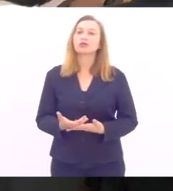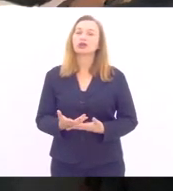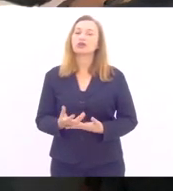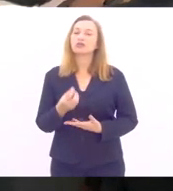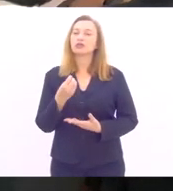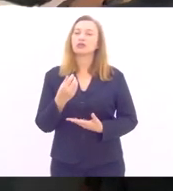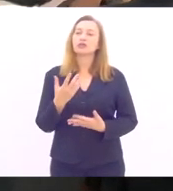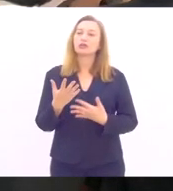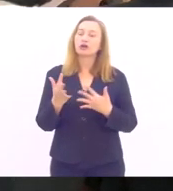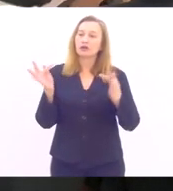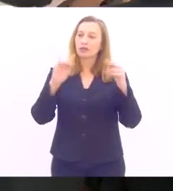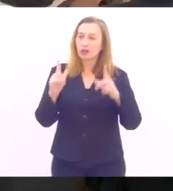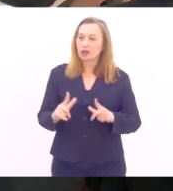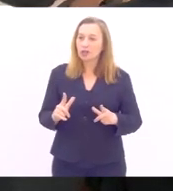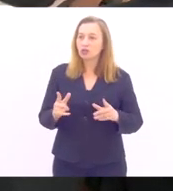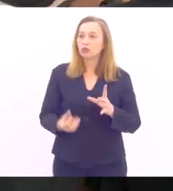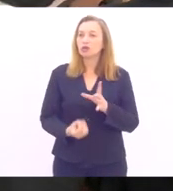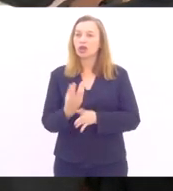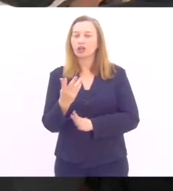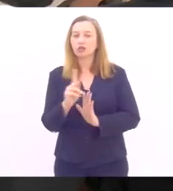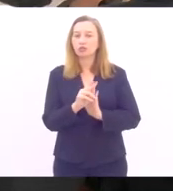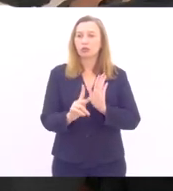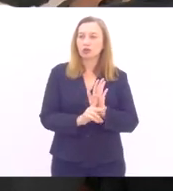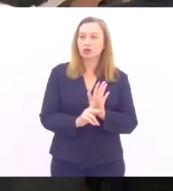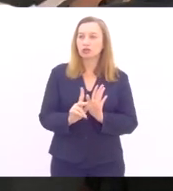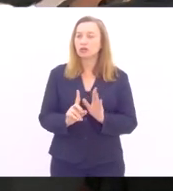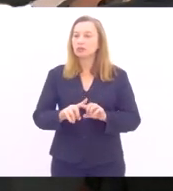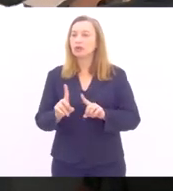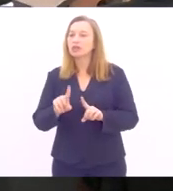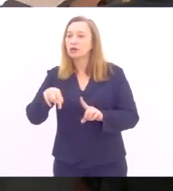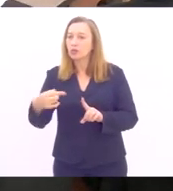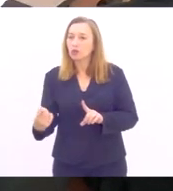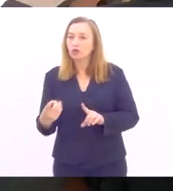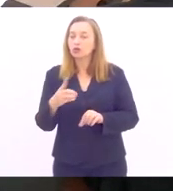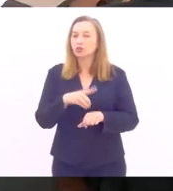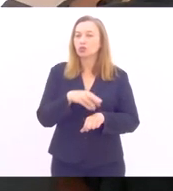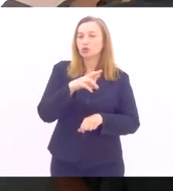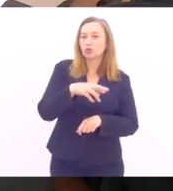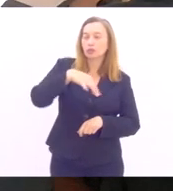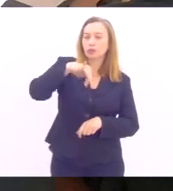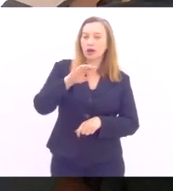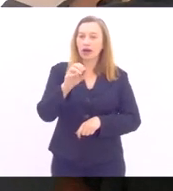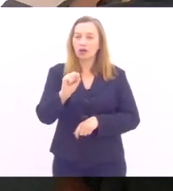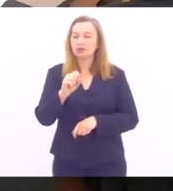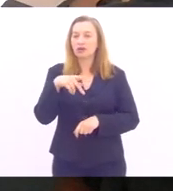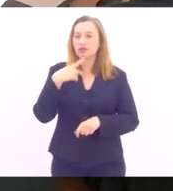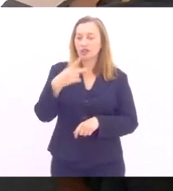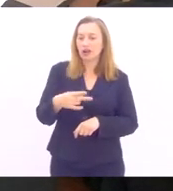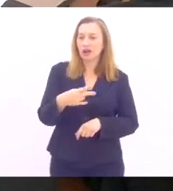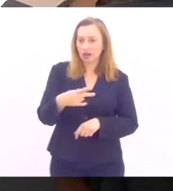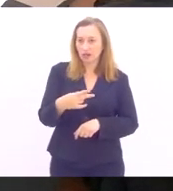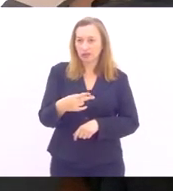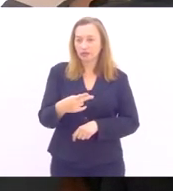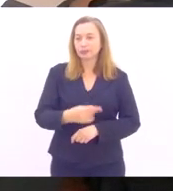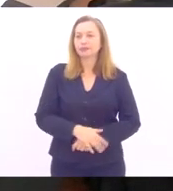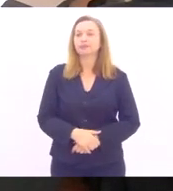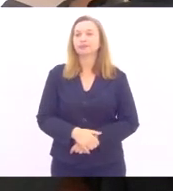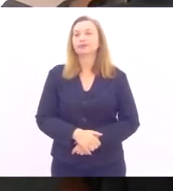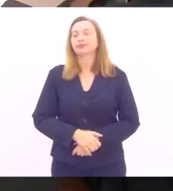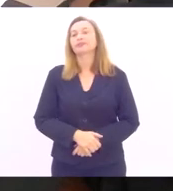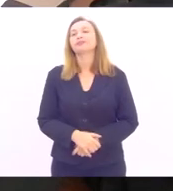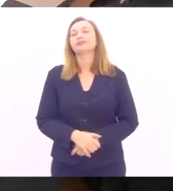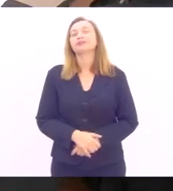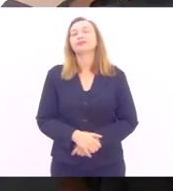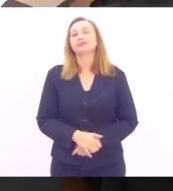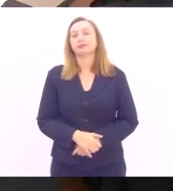como coautor do projeto, mas depois o doutor Marcos Leal vai falar de viva voz, não sou eu o seu porta-voz